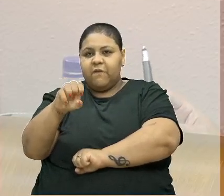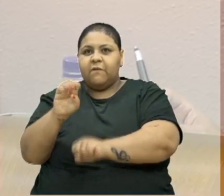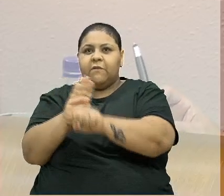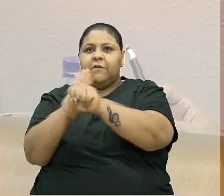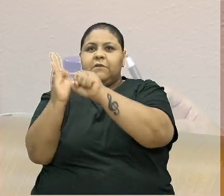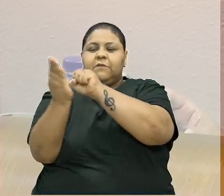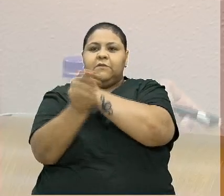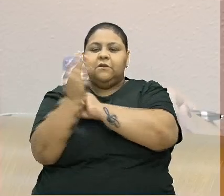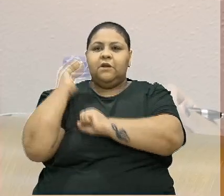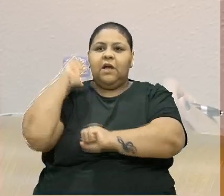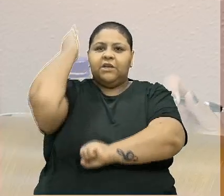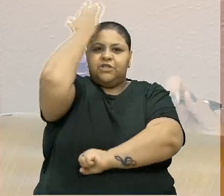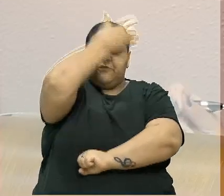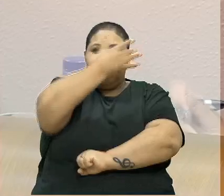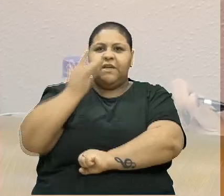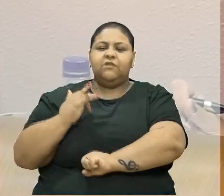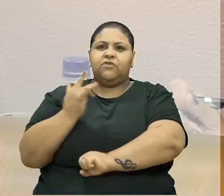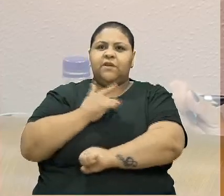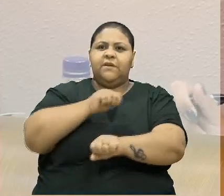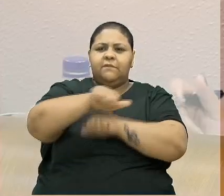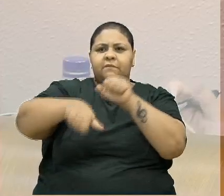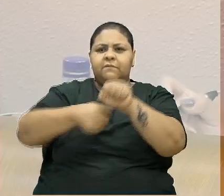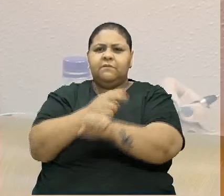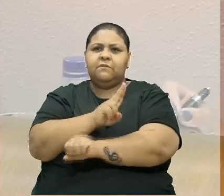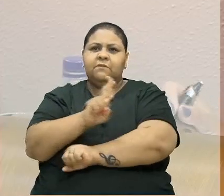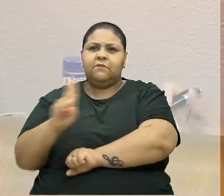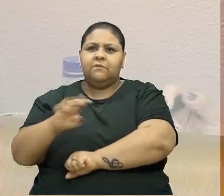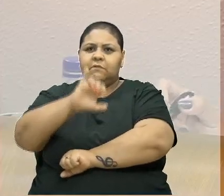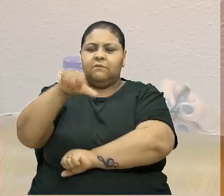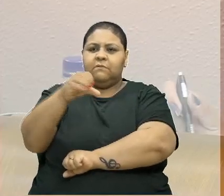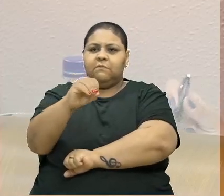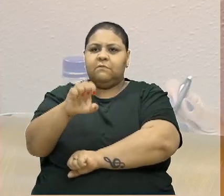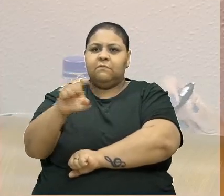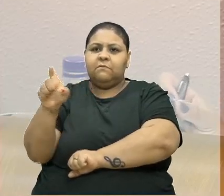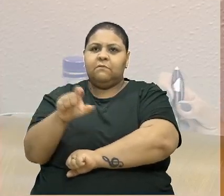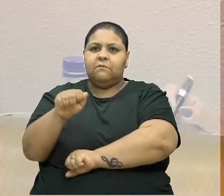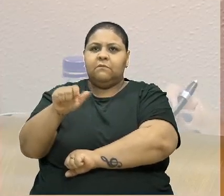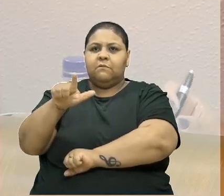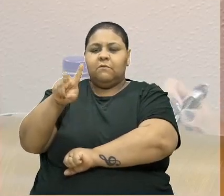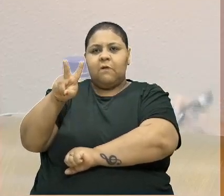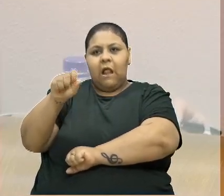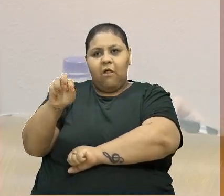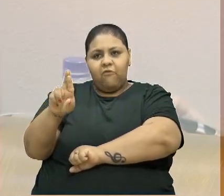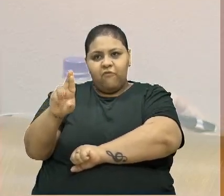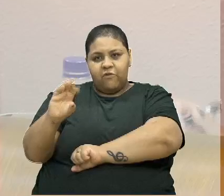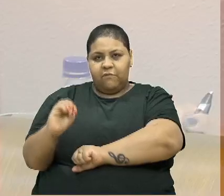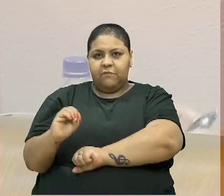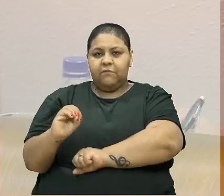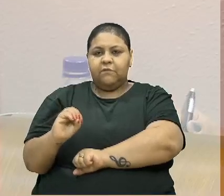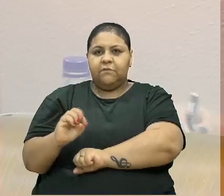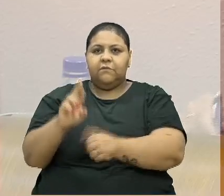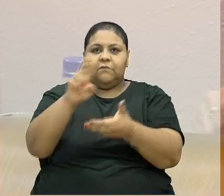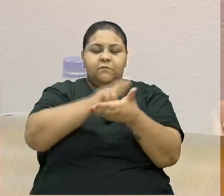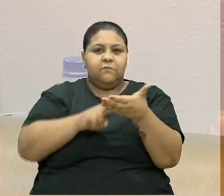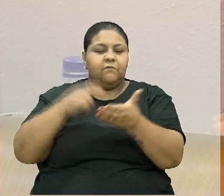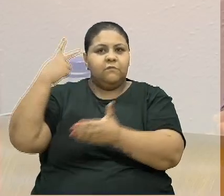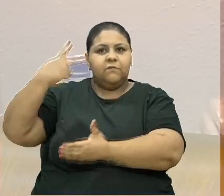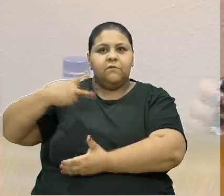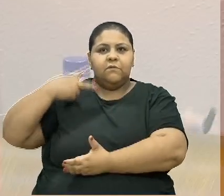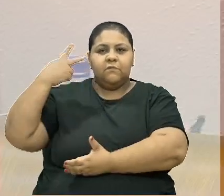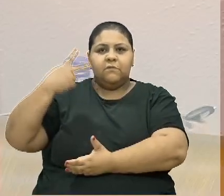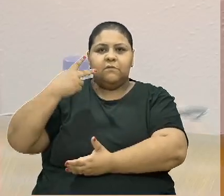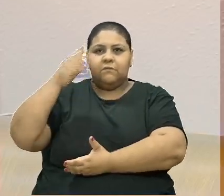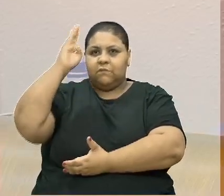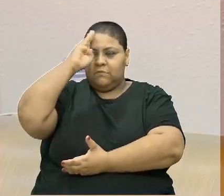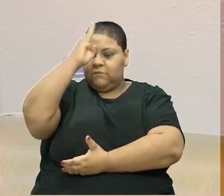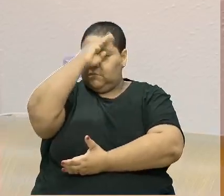Senhora da Saúde, com o nome de Rua José Antônio Álvares de Rezende. Relator é o vereador Adriano Bressan. Com a